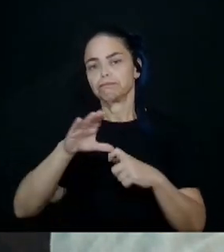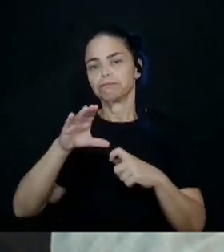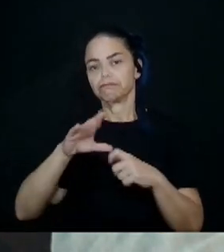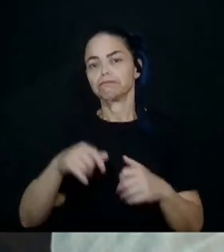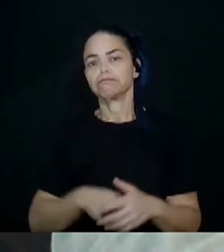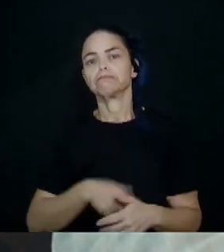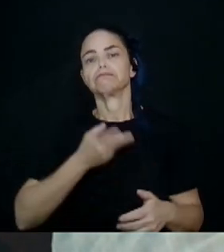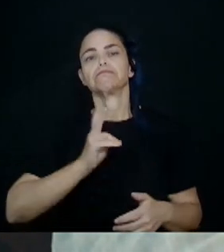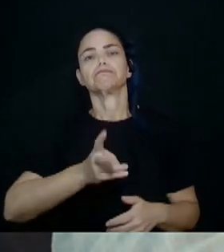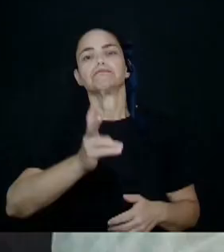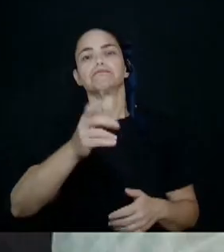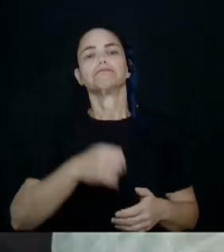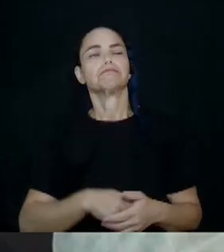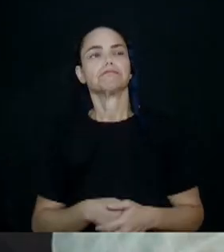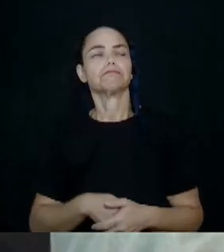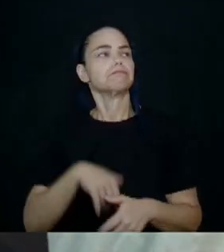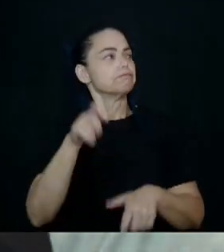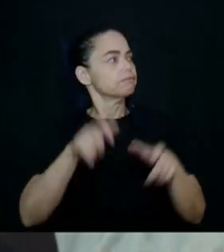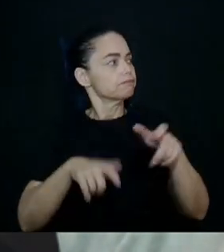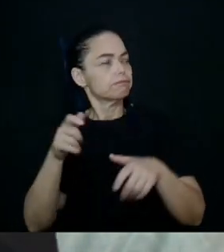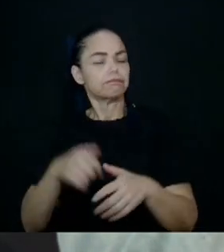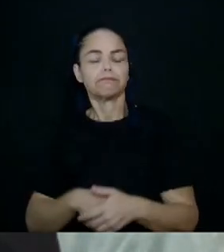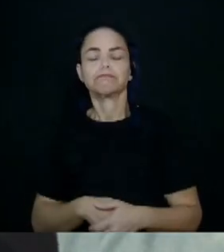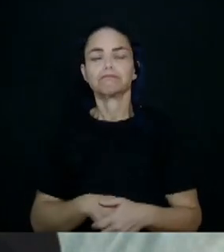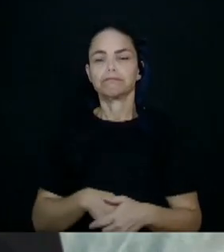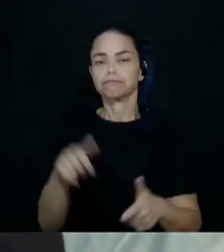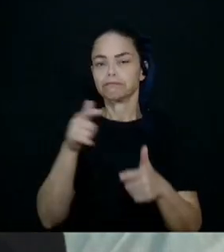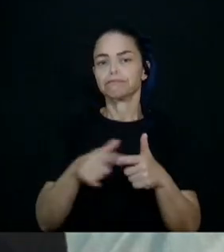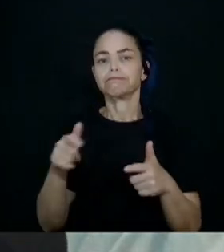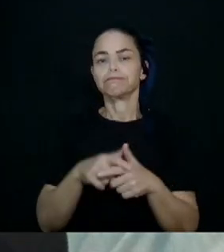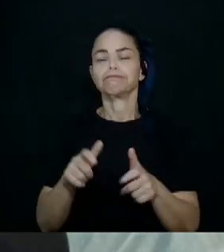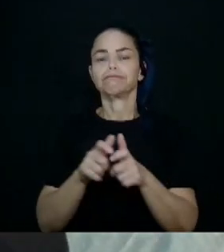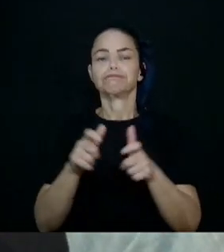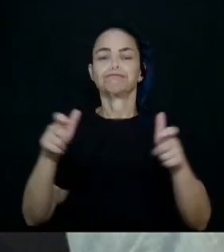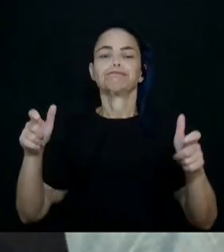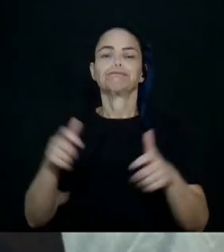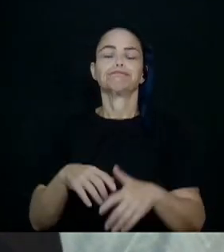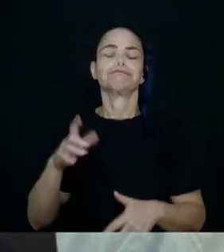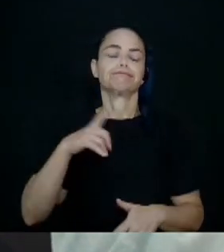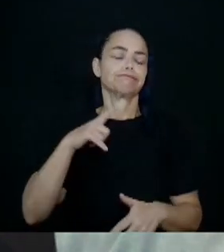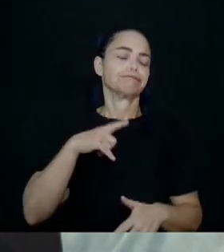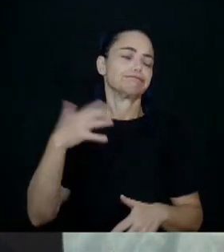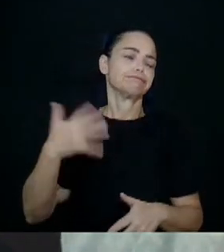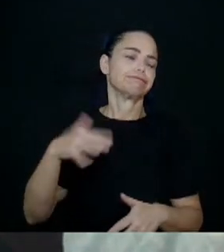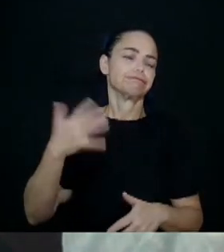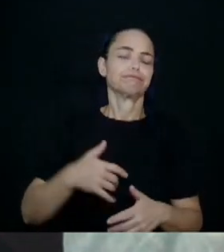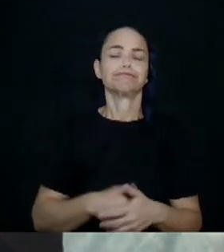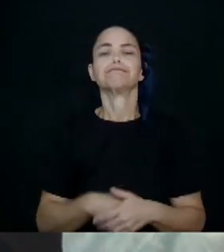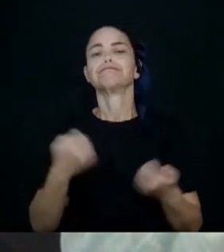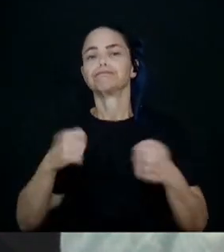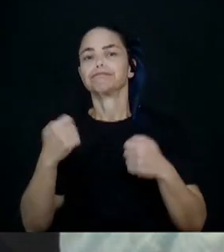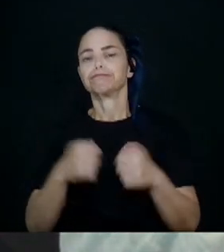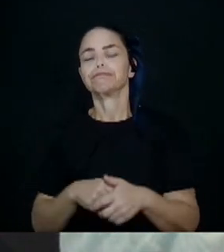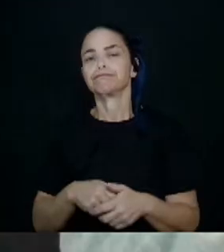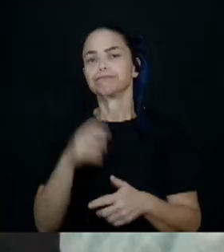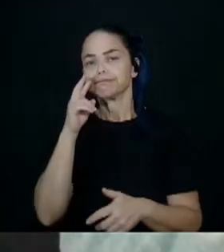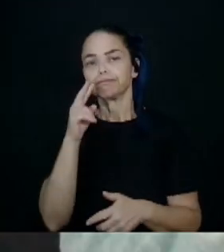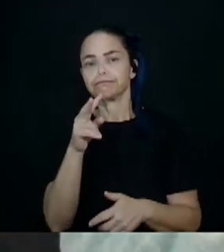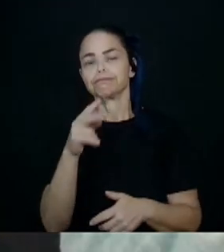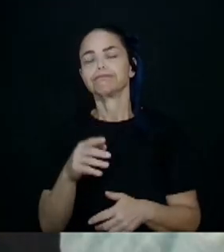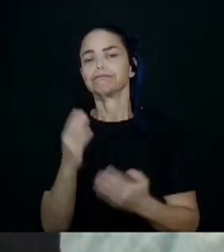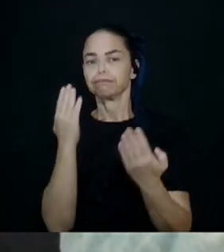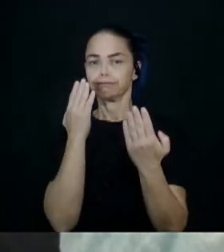sempre as pessoas quando o problema já está instalado, né? Então a gente precisa olhar, né, para a